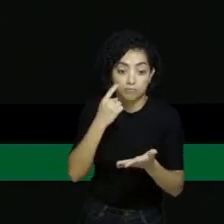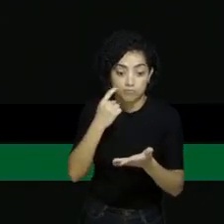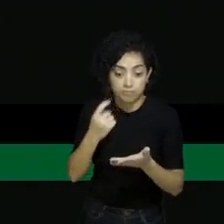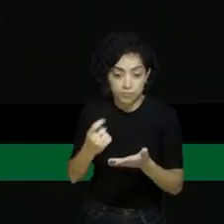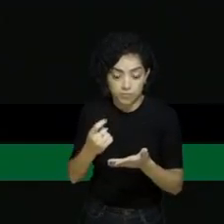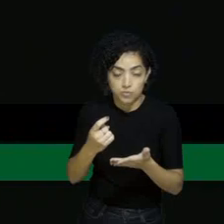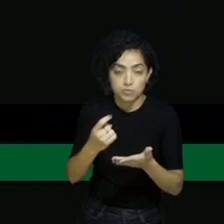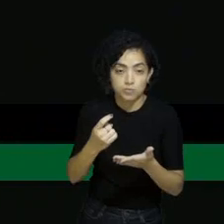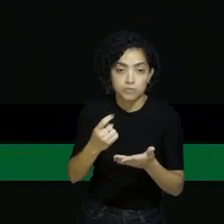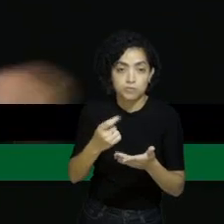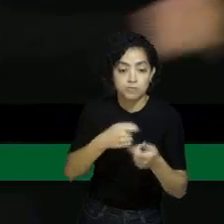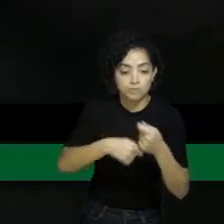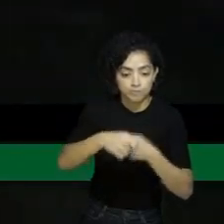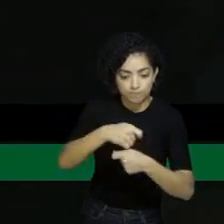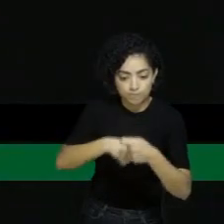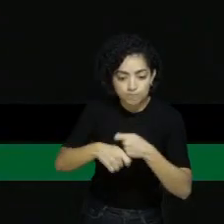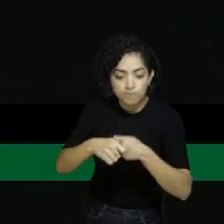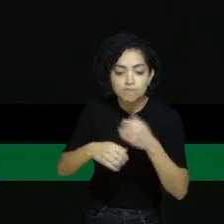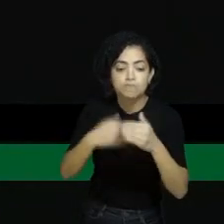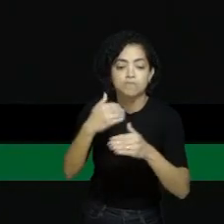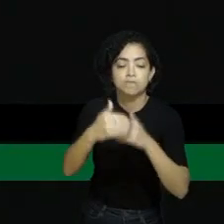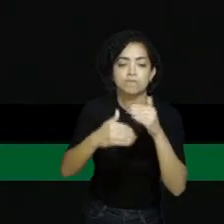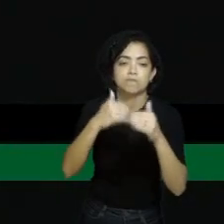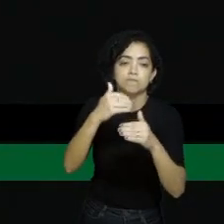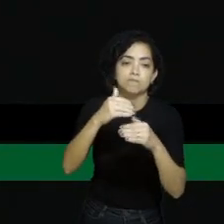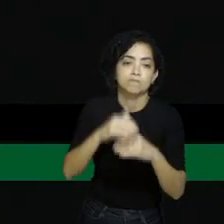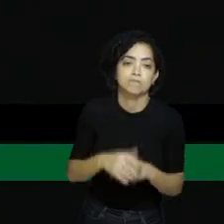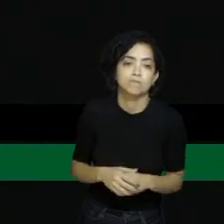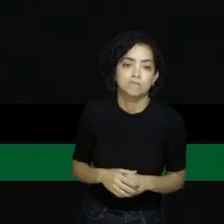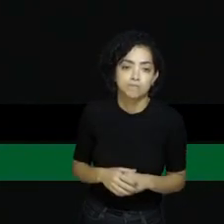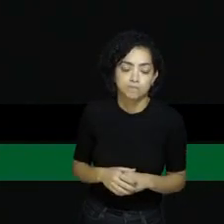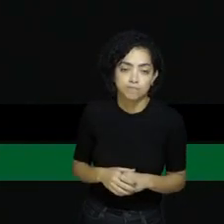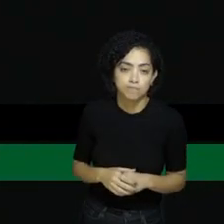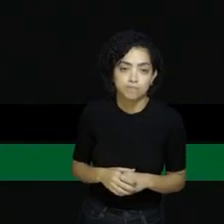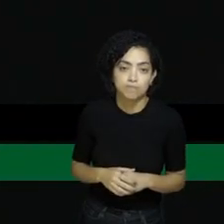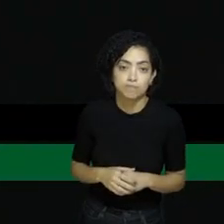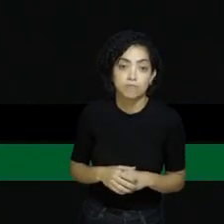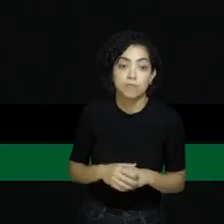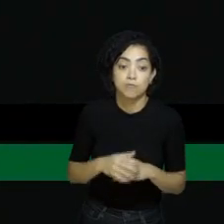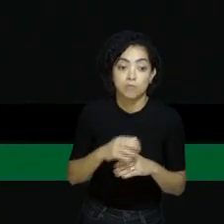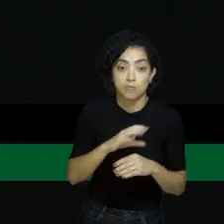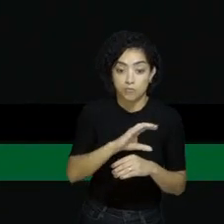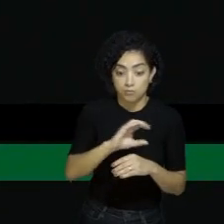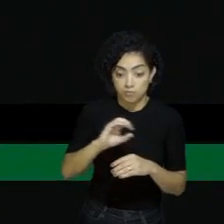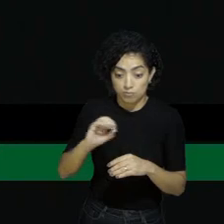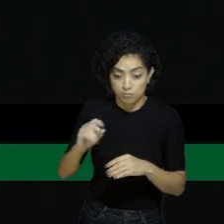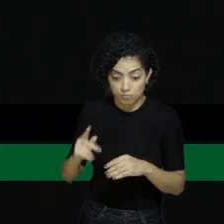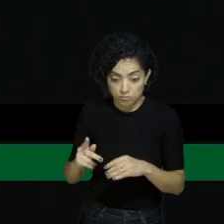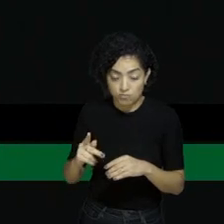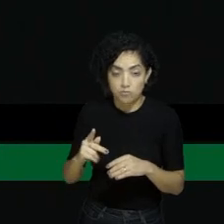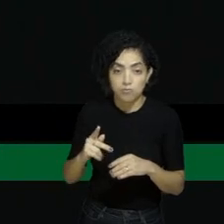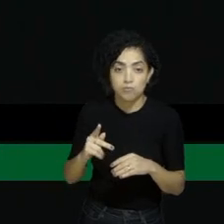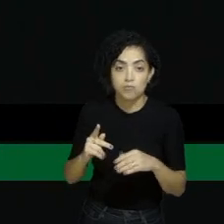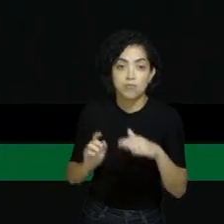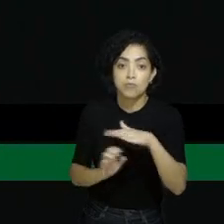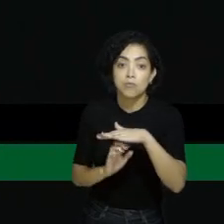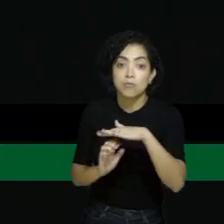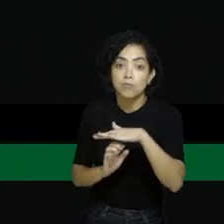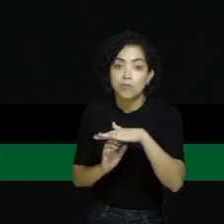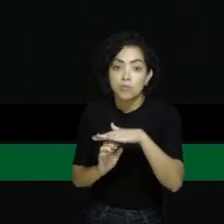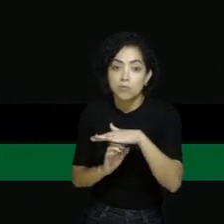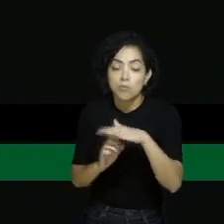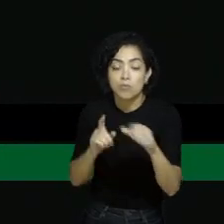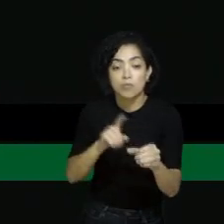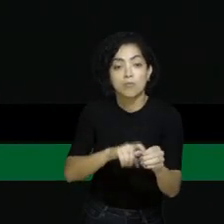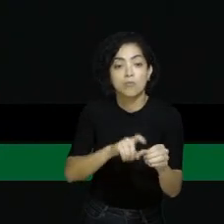em economicamente se desenvolver. A cooperativa é uma entidade autônoma e